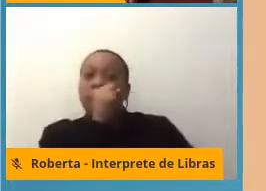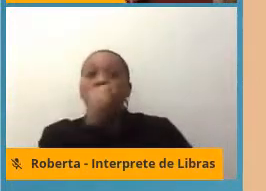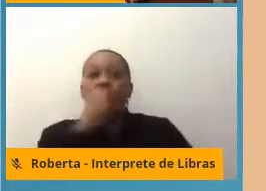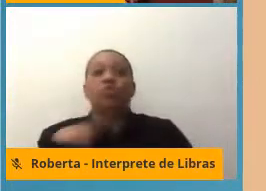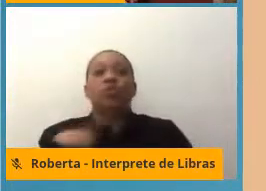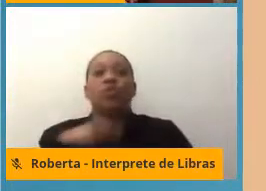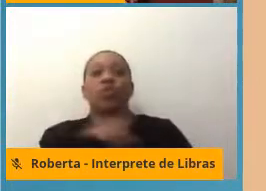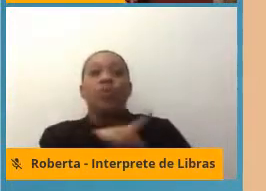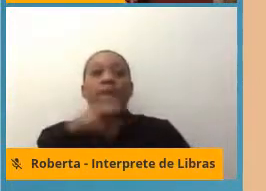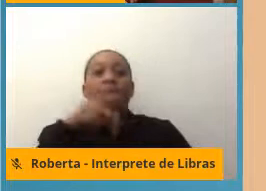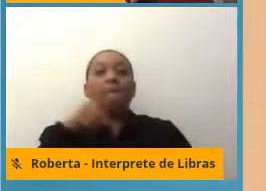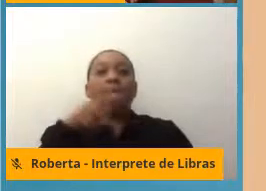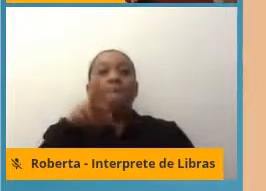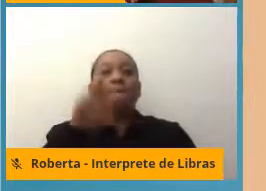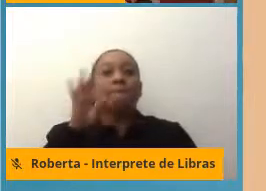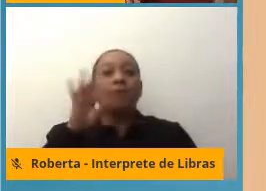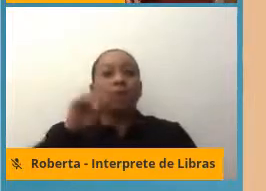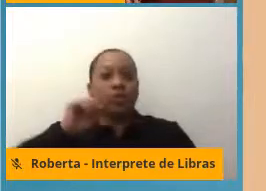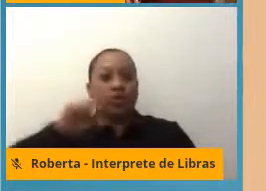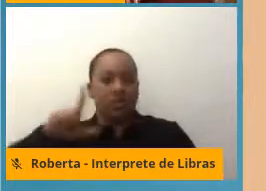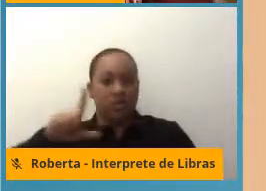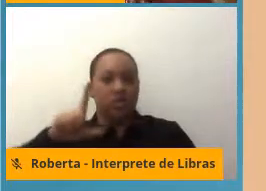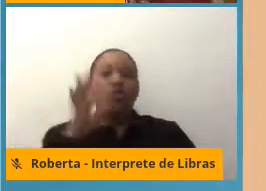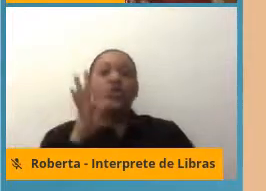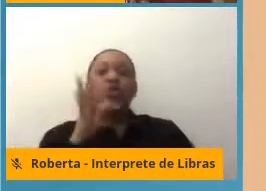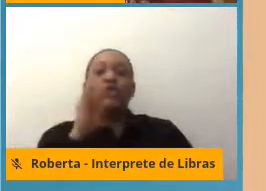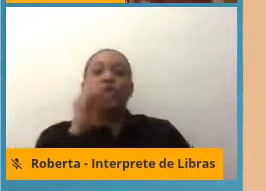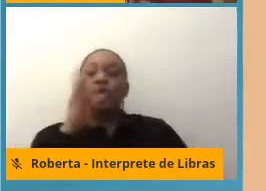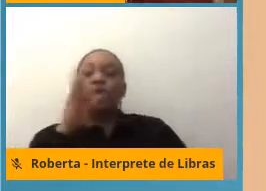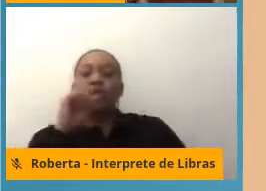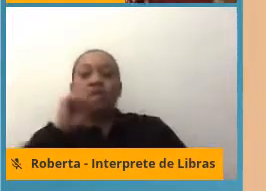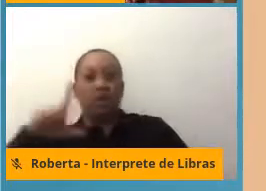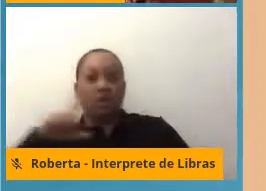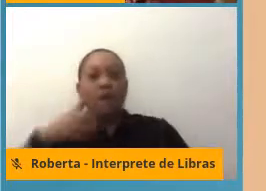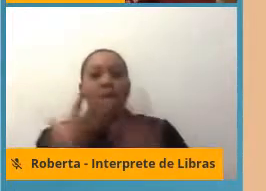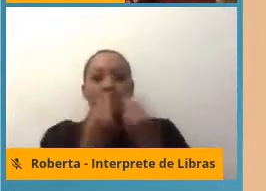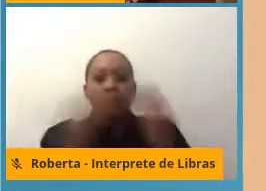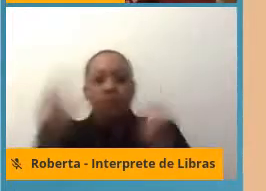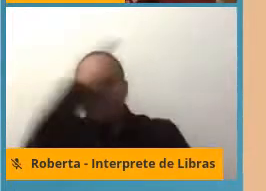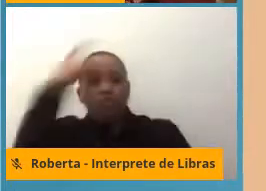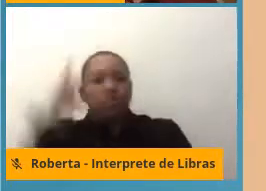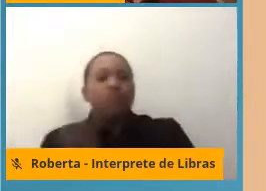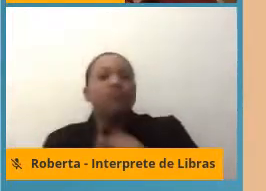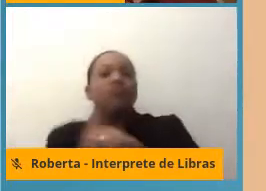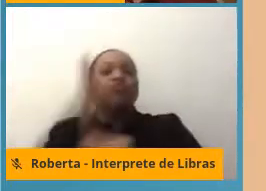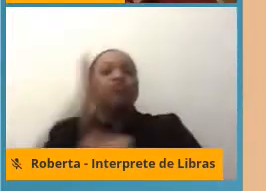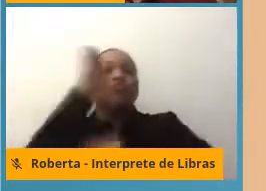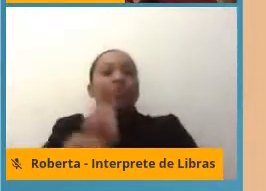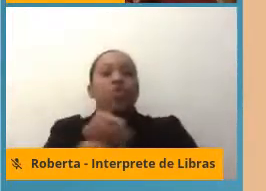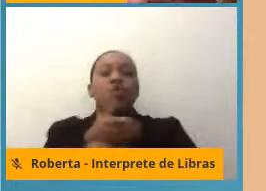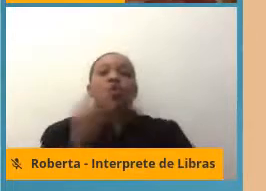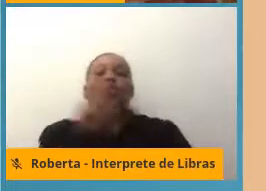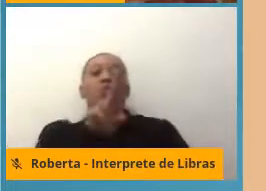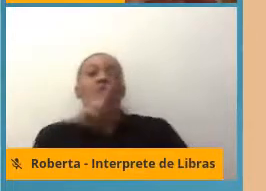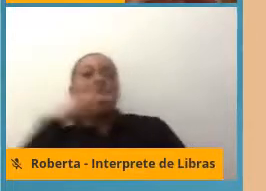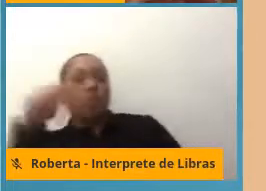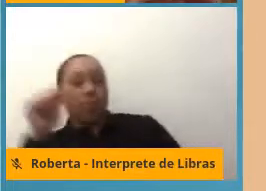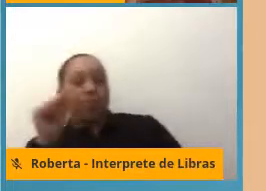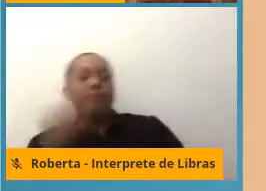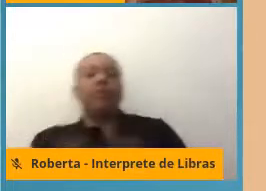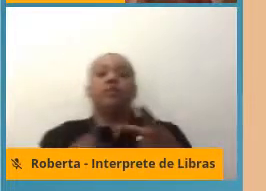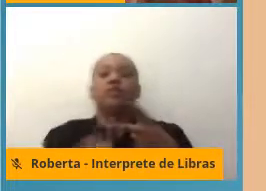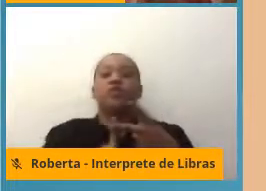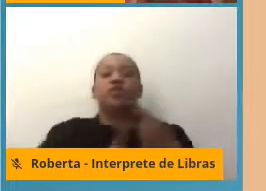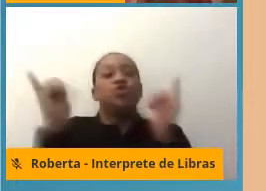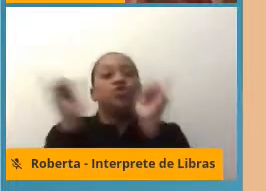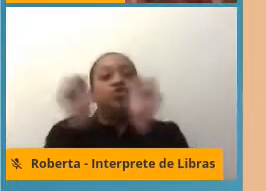que foram nas UPAs, né, em alguns centros que foram instalados nos shoppings aqui em Maceió, em qualquer outro lugar também do Brasil. Você pode